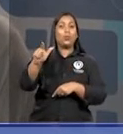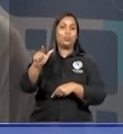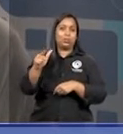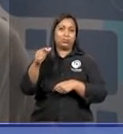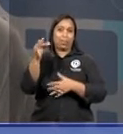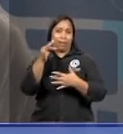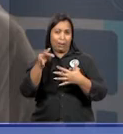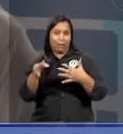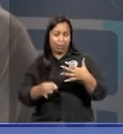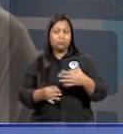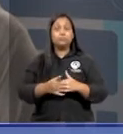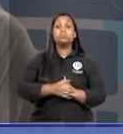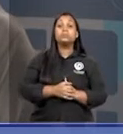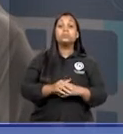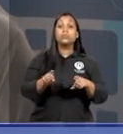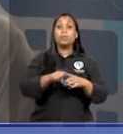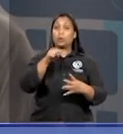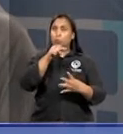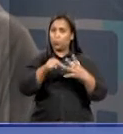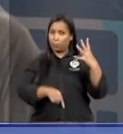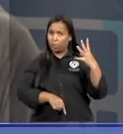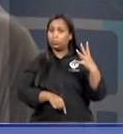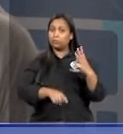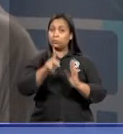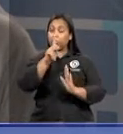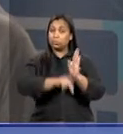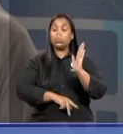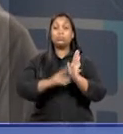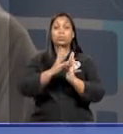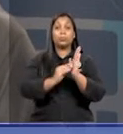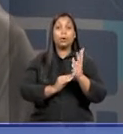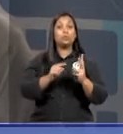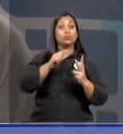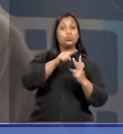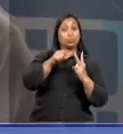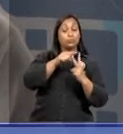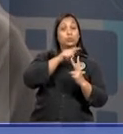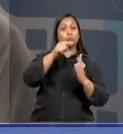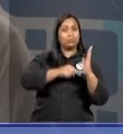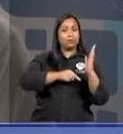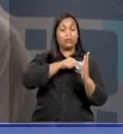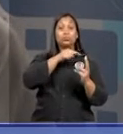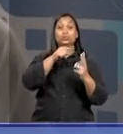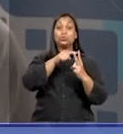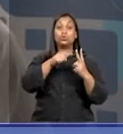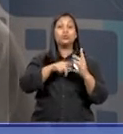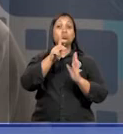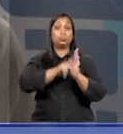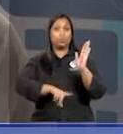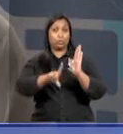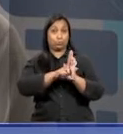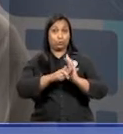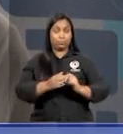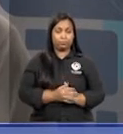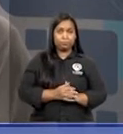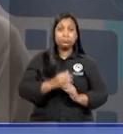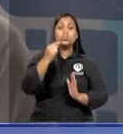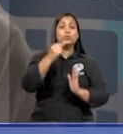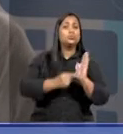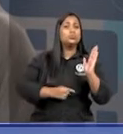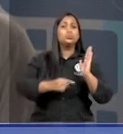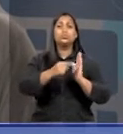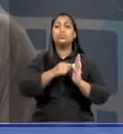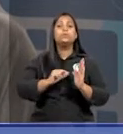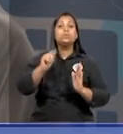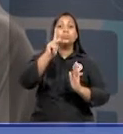alegações outros quatro itens estão na pauta são dois vetos e dois projetos de lei os vetos